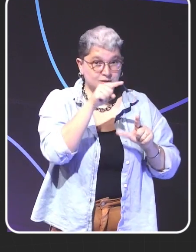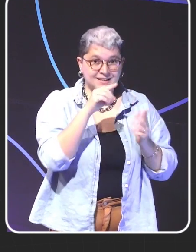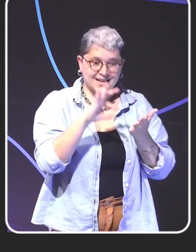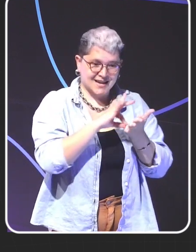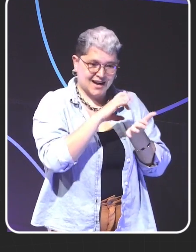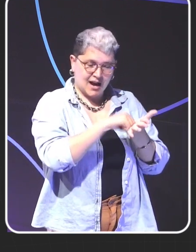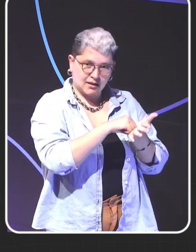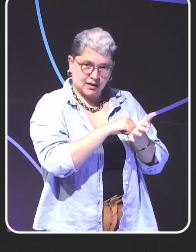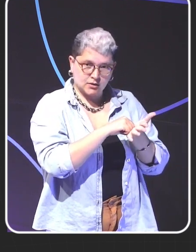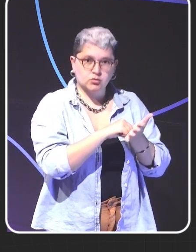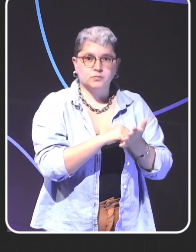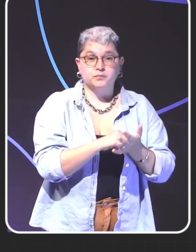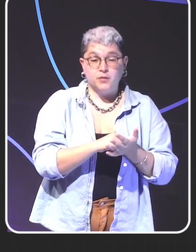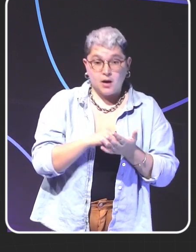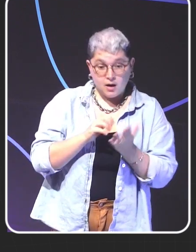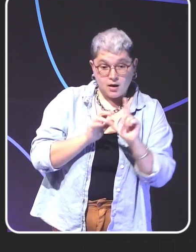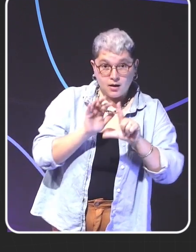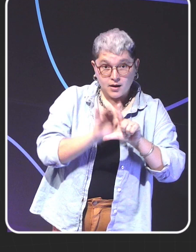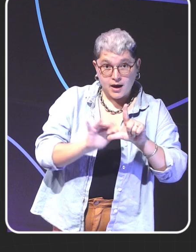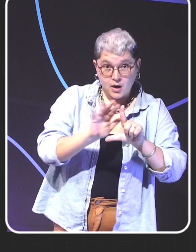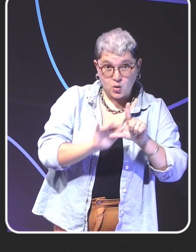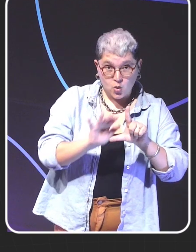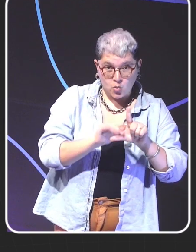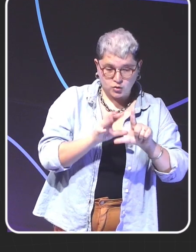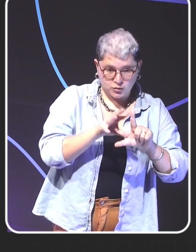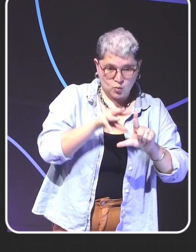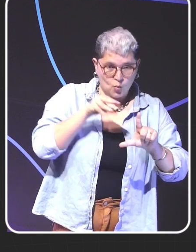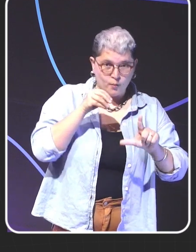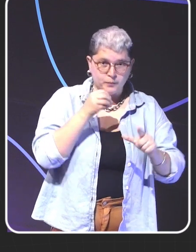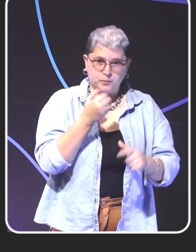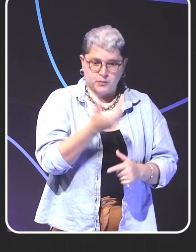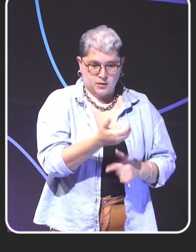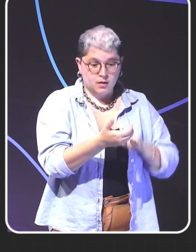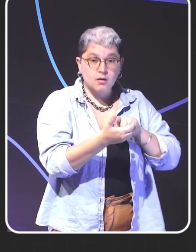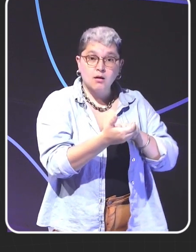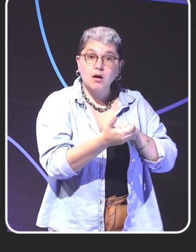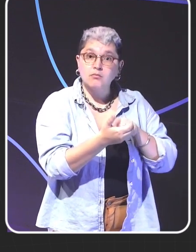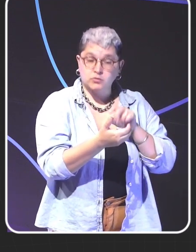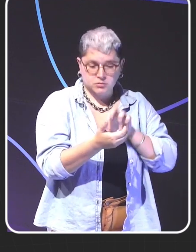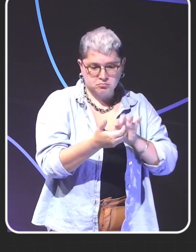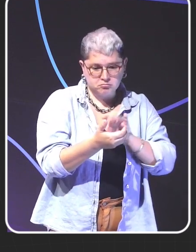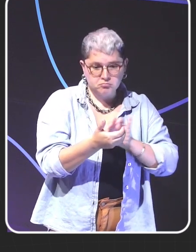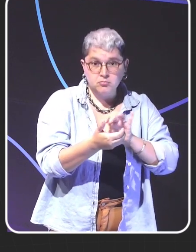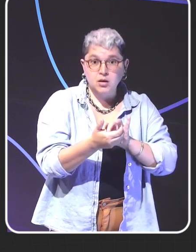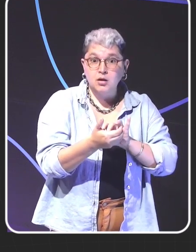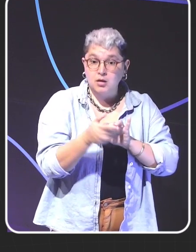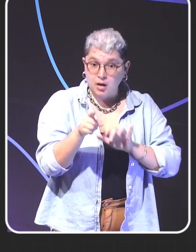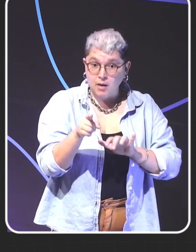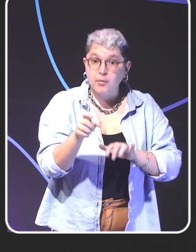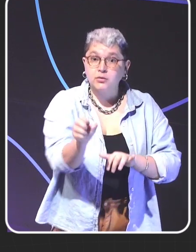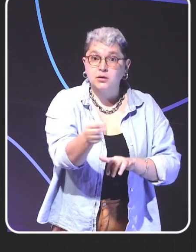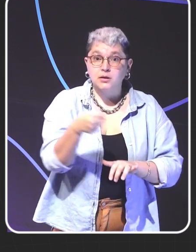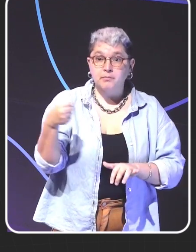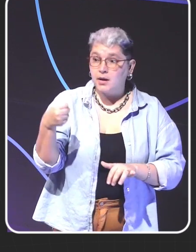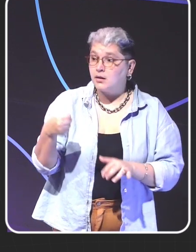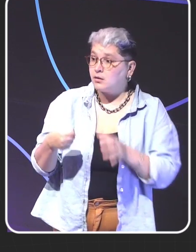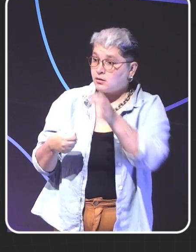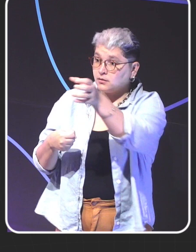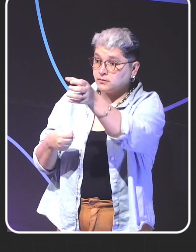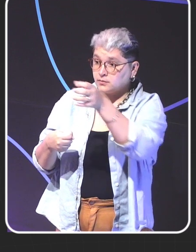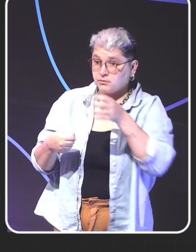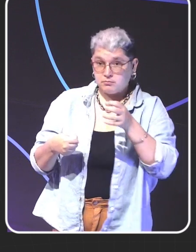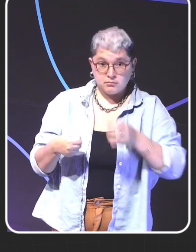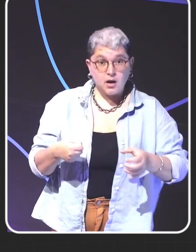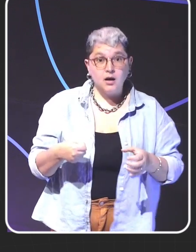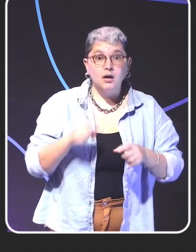cadastro, você escaneia o seu QR Code e aí tem a liberação dessa porta, você retira o seu produto e é debitado no seu cartão